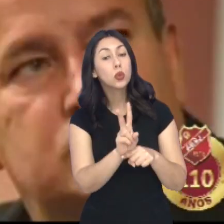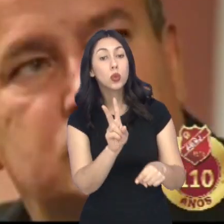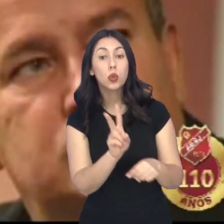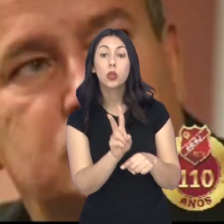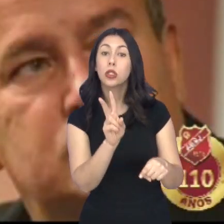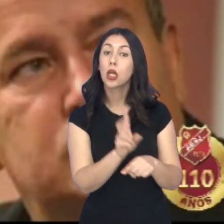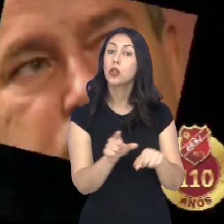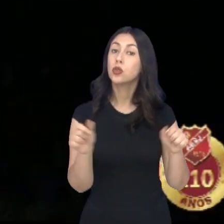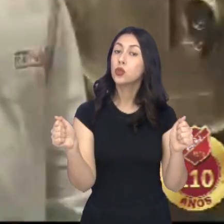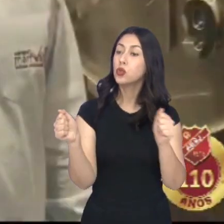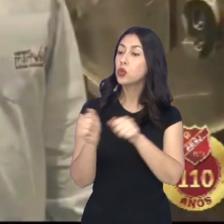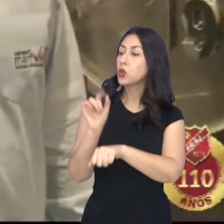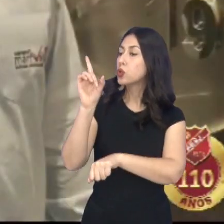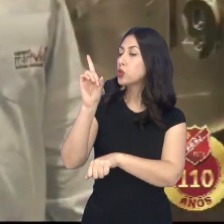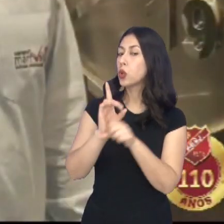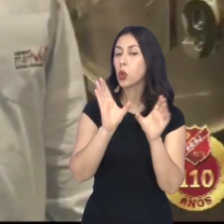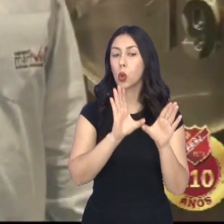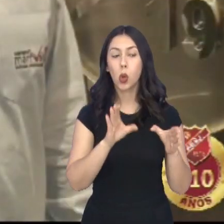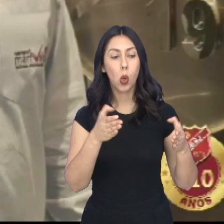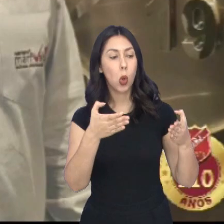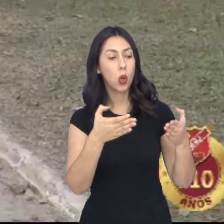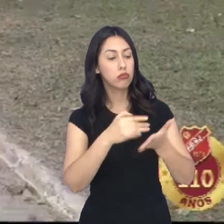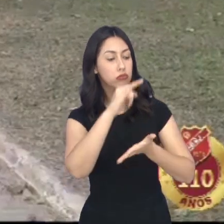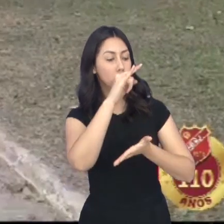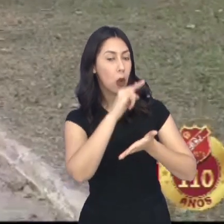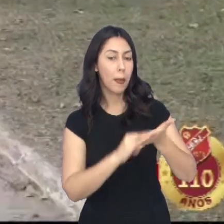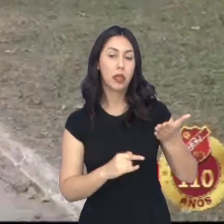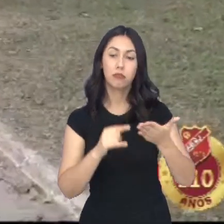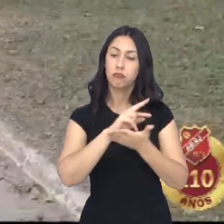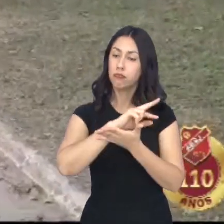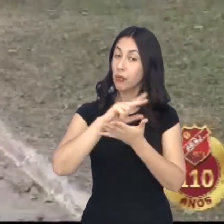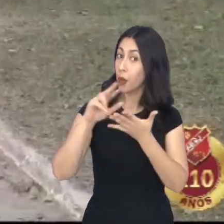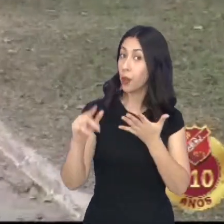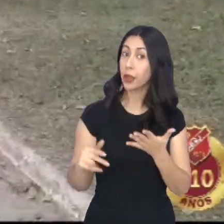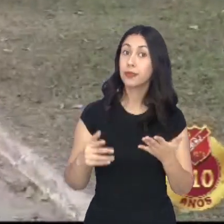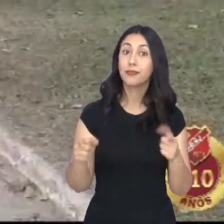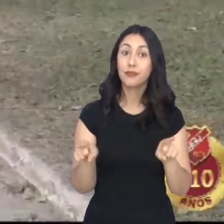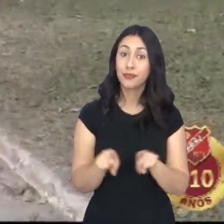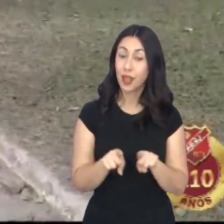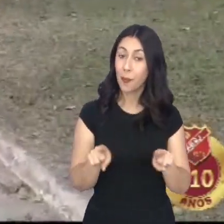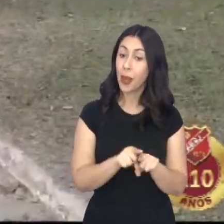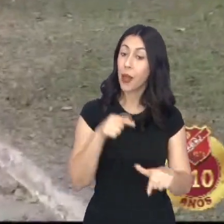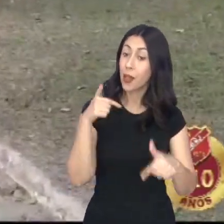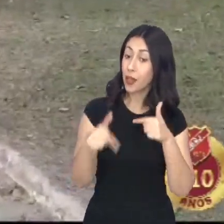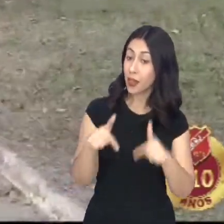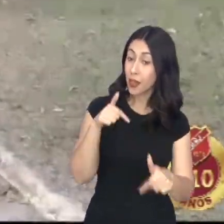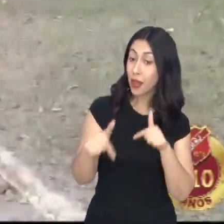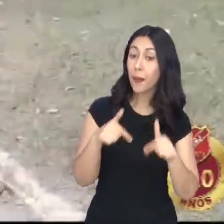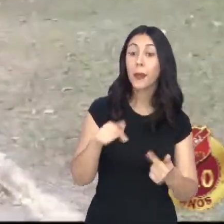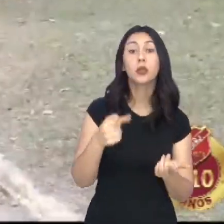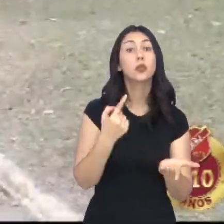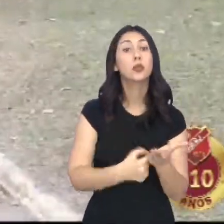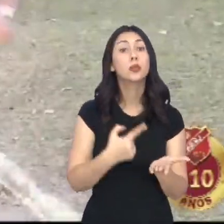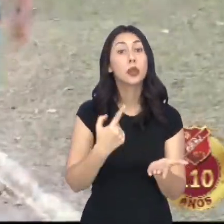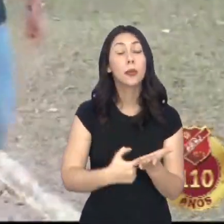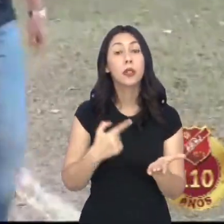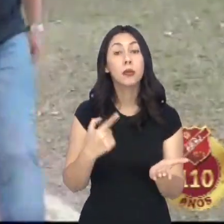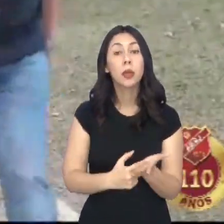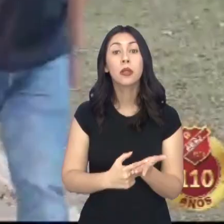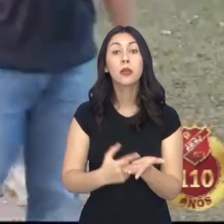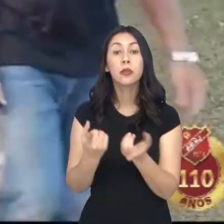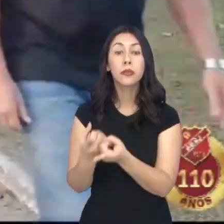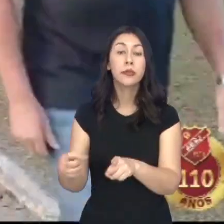diretores, conselho fiscal e conselho deliberativo. Resultado também de um trabalho de comprometimento de nossos